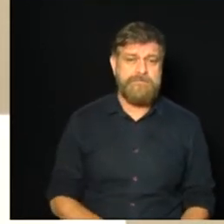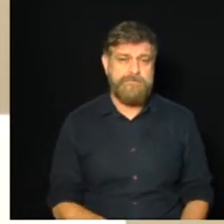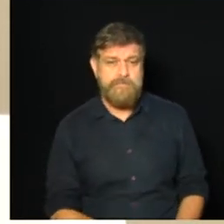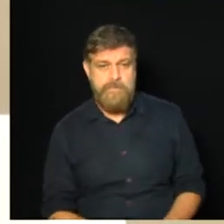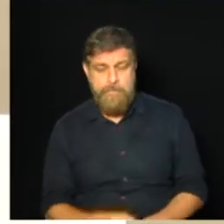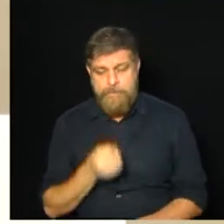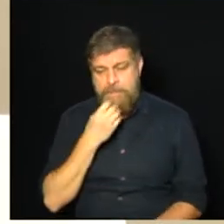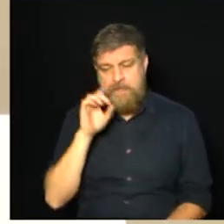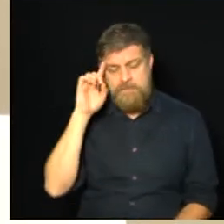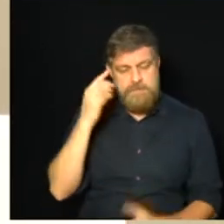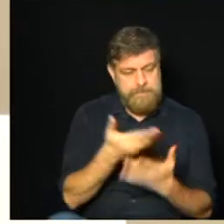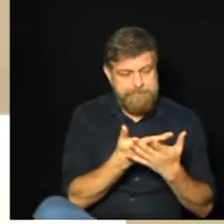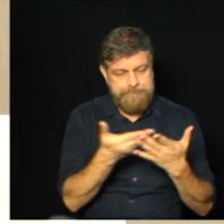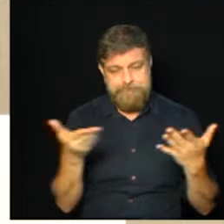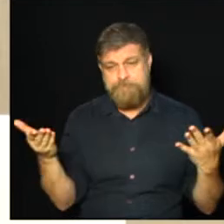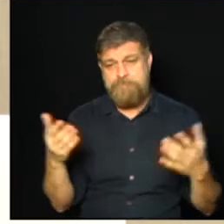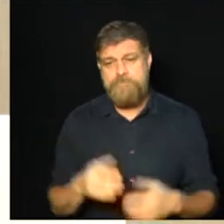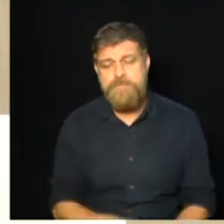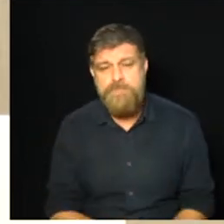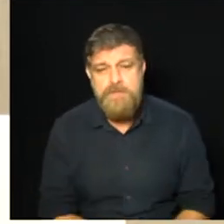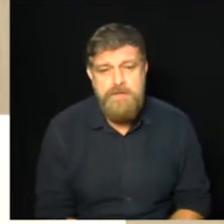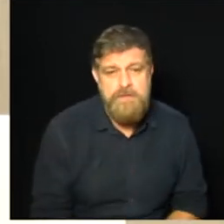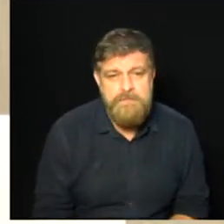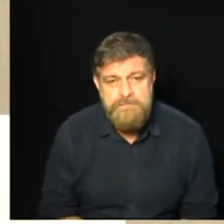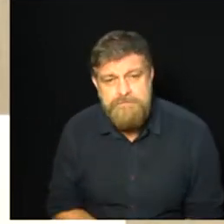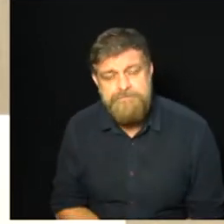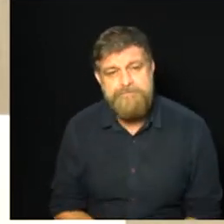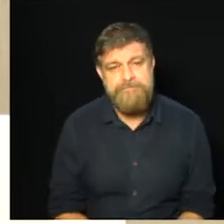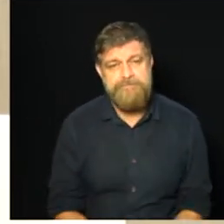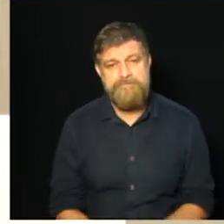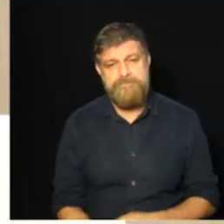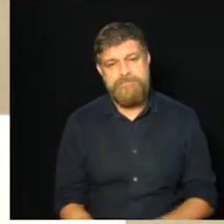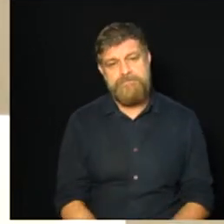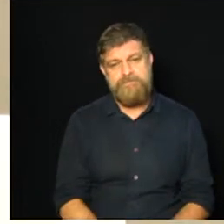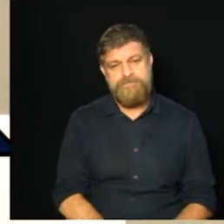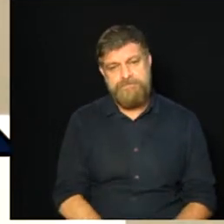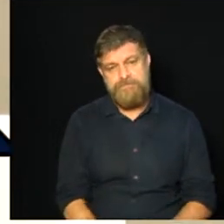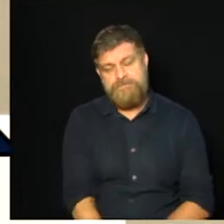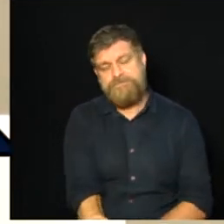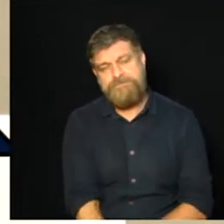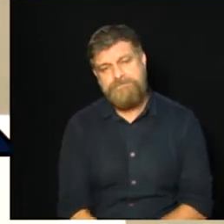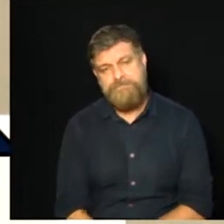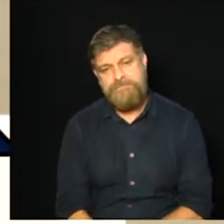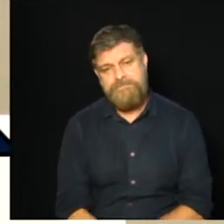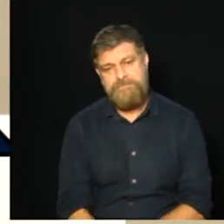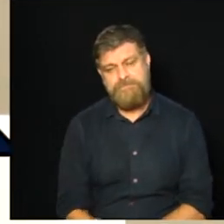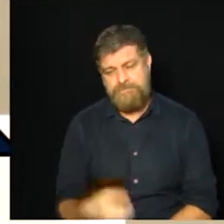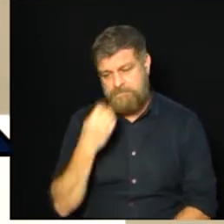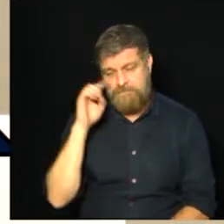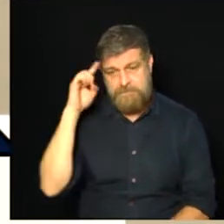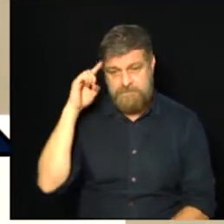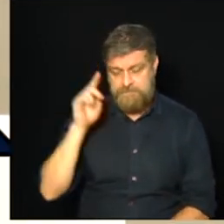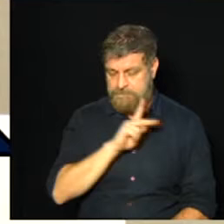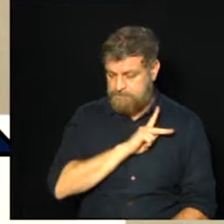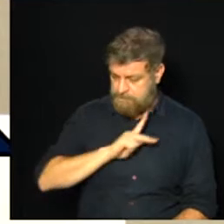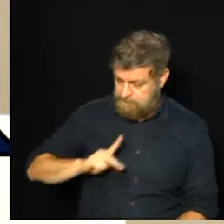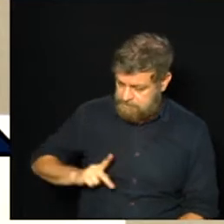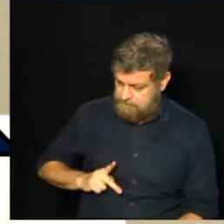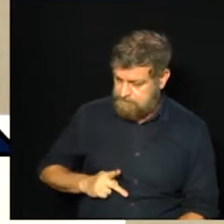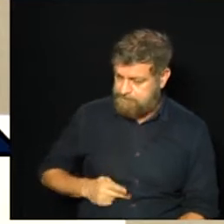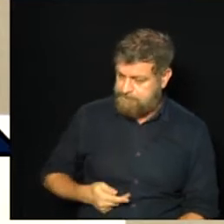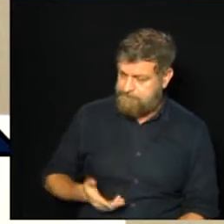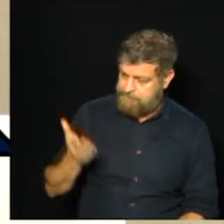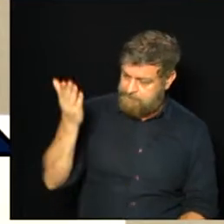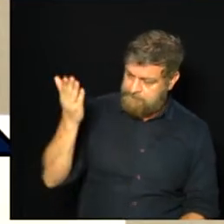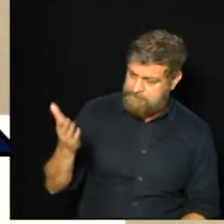vereador Cecílio, vereador Rossini. Bom dia ao presidente da Rede Margatti, doutor